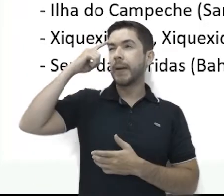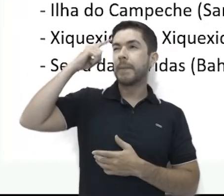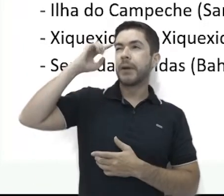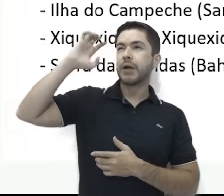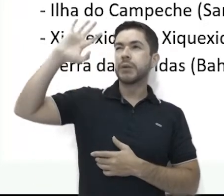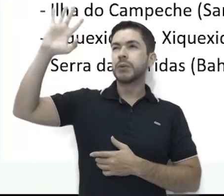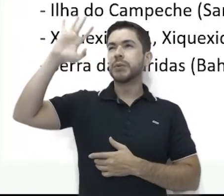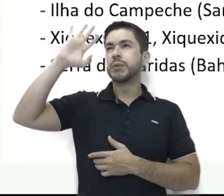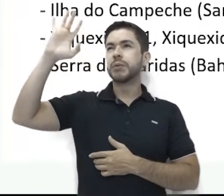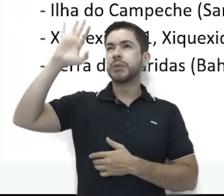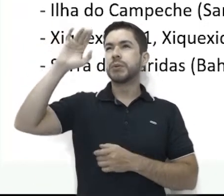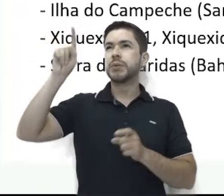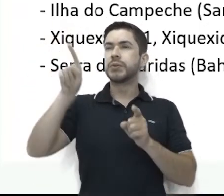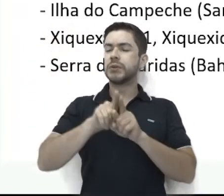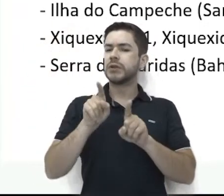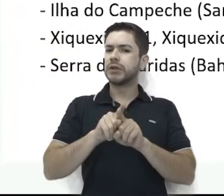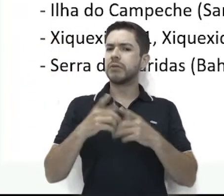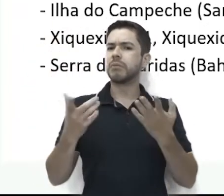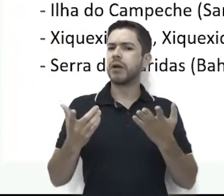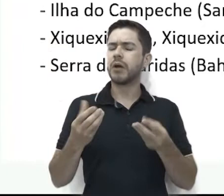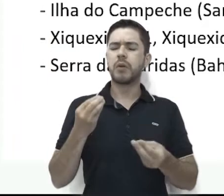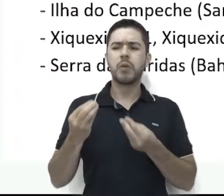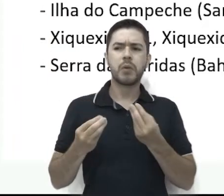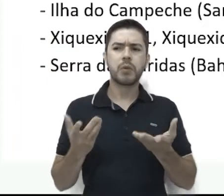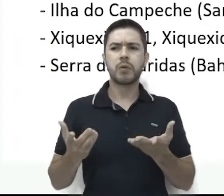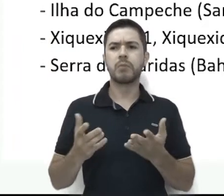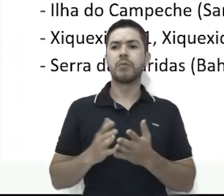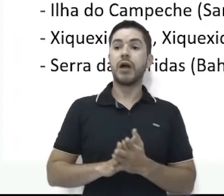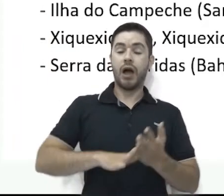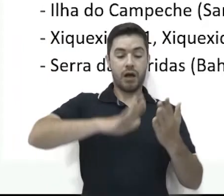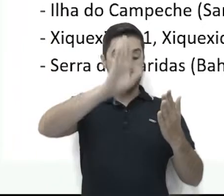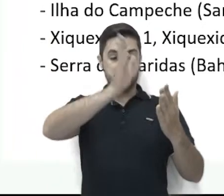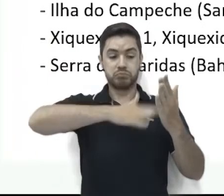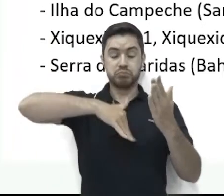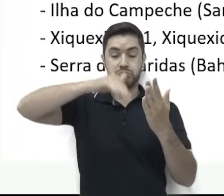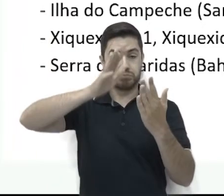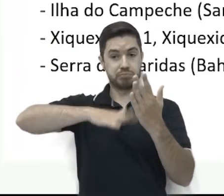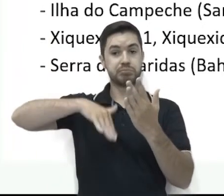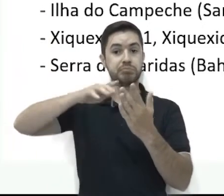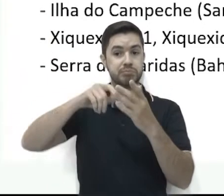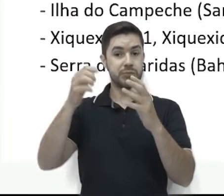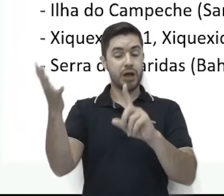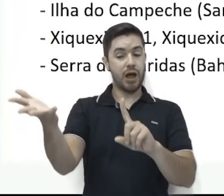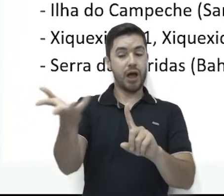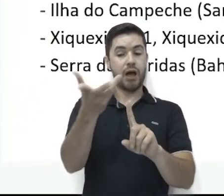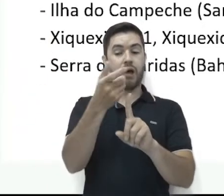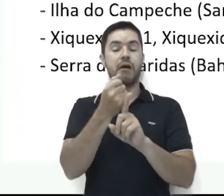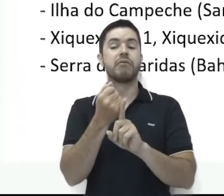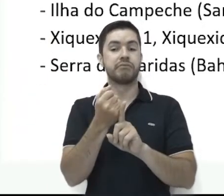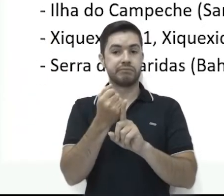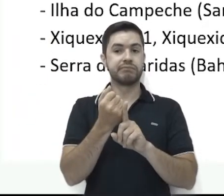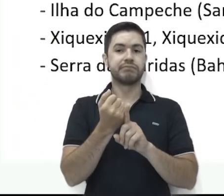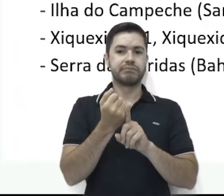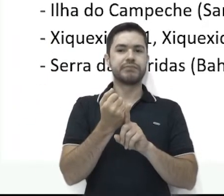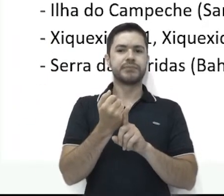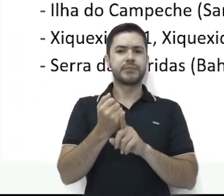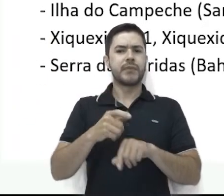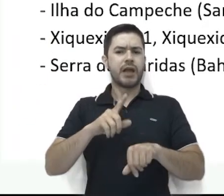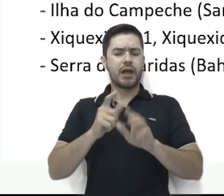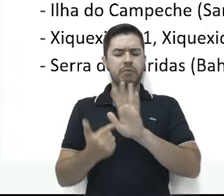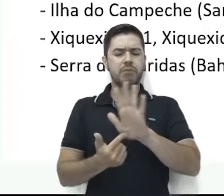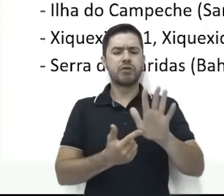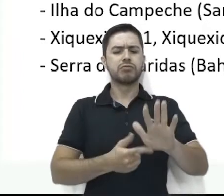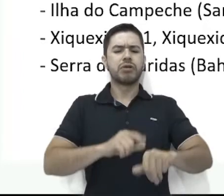até mesmo deixar indicações de sua existência foi a arte rupestre. Nela eram representadas as cenas do